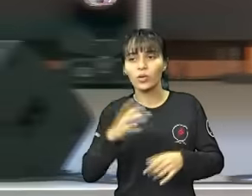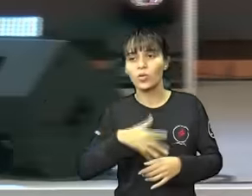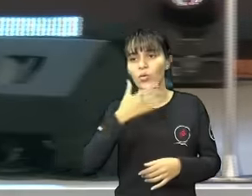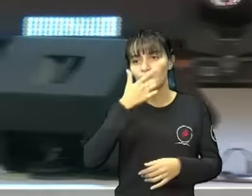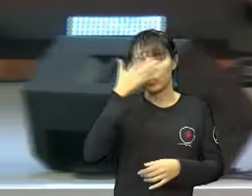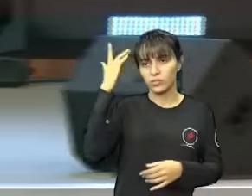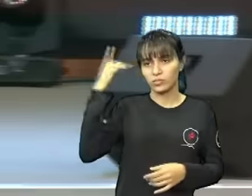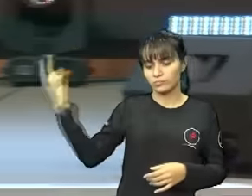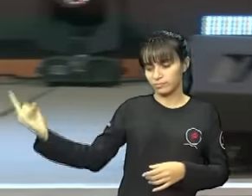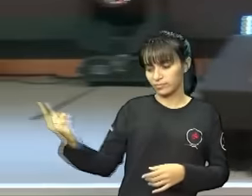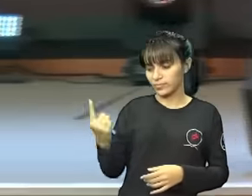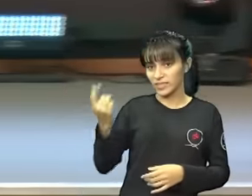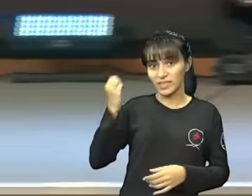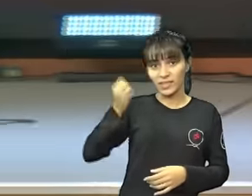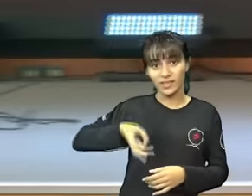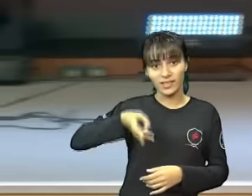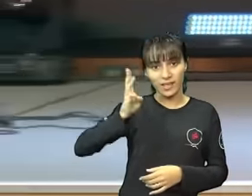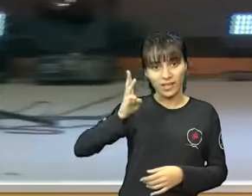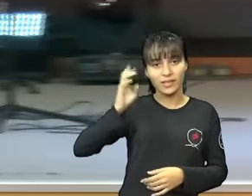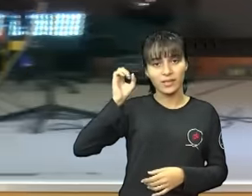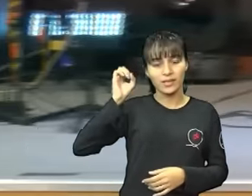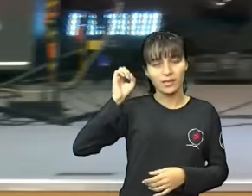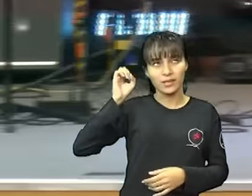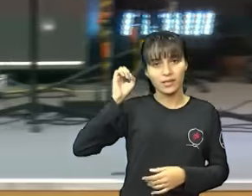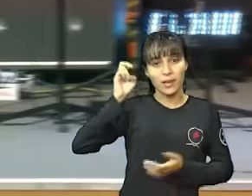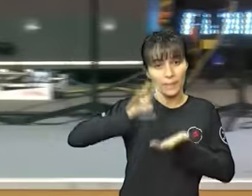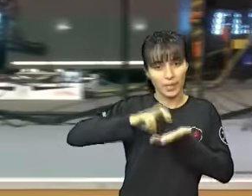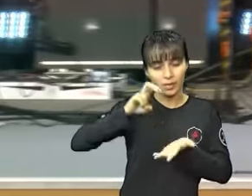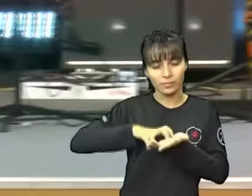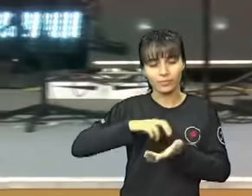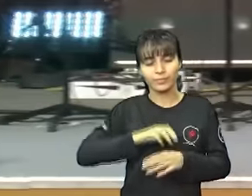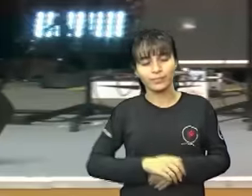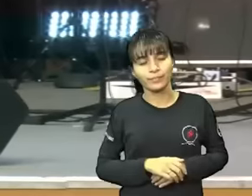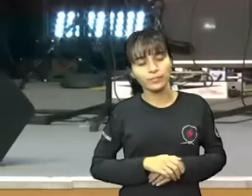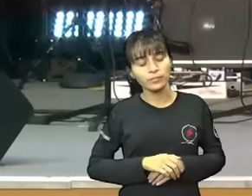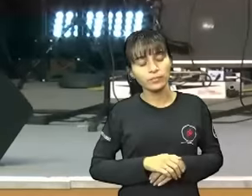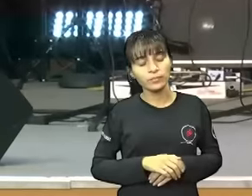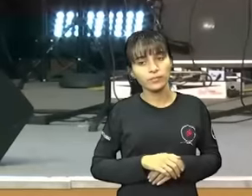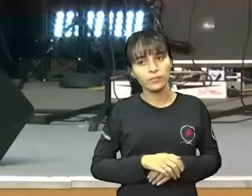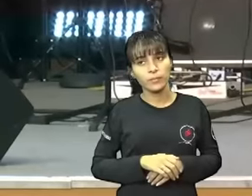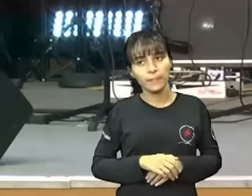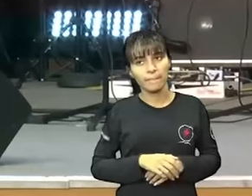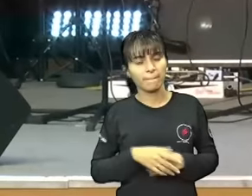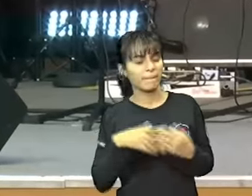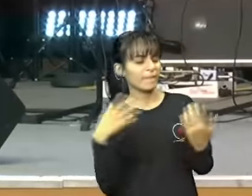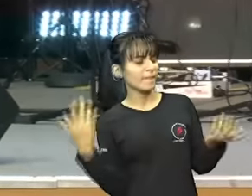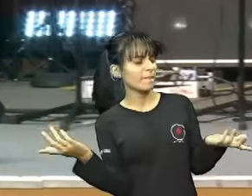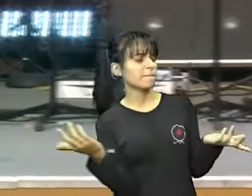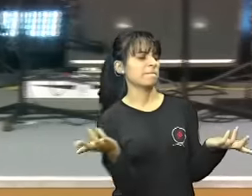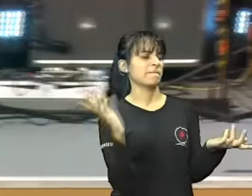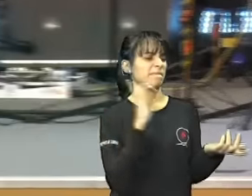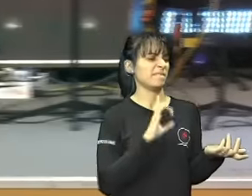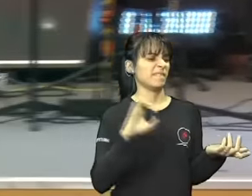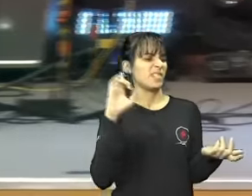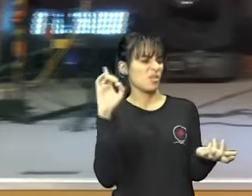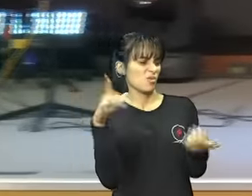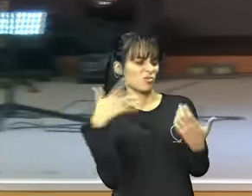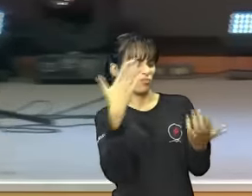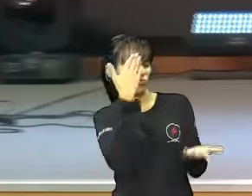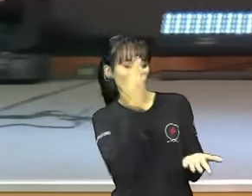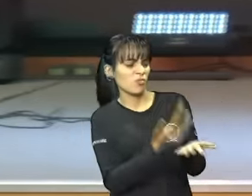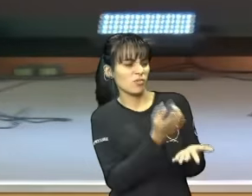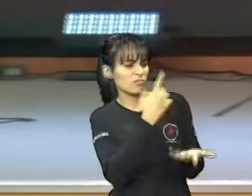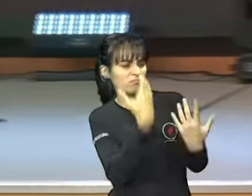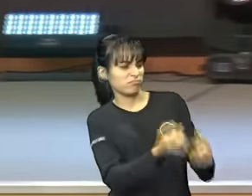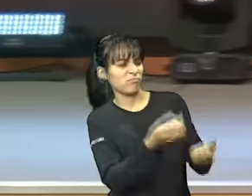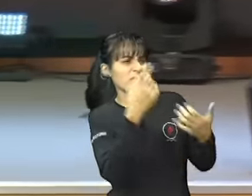mim no meio lá de três horas da manhã lá na Nossa Senhora de Copacabana aí o cara Deus eu acredito